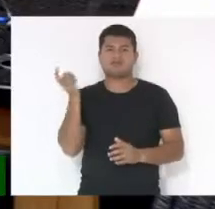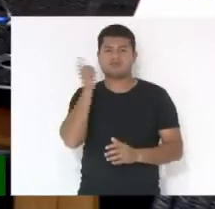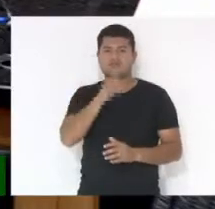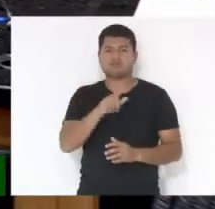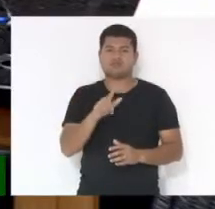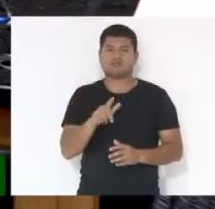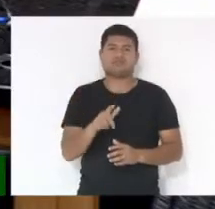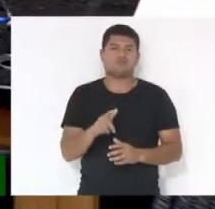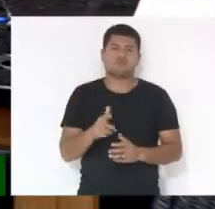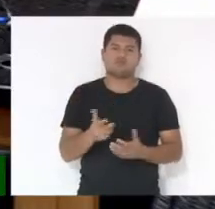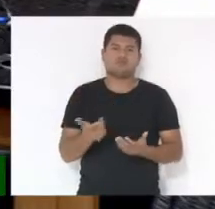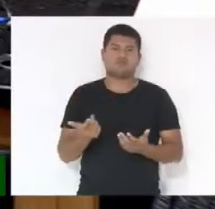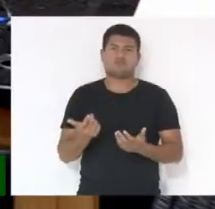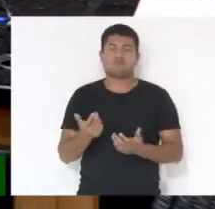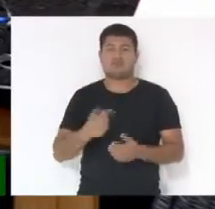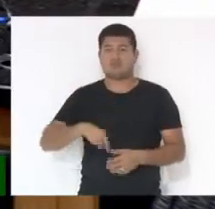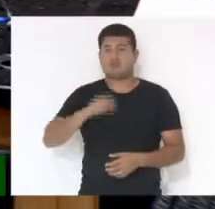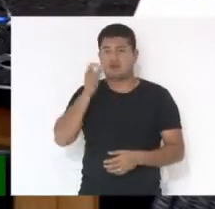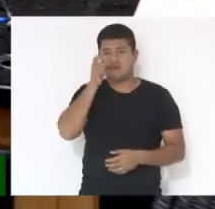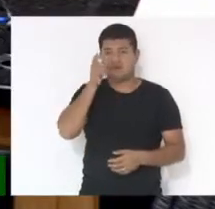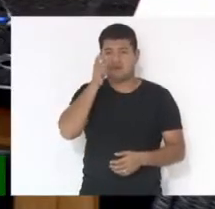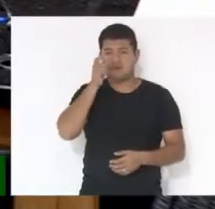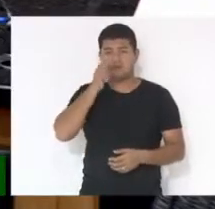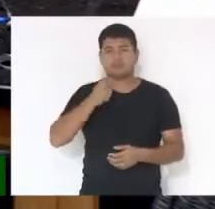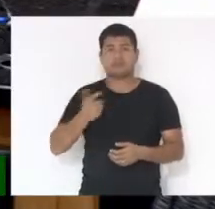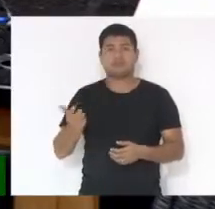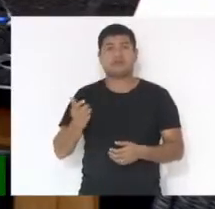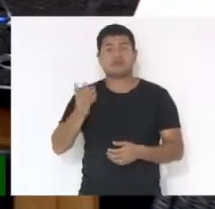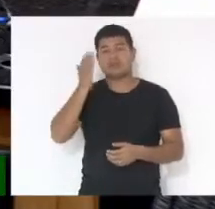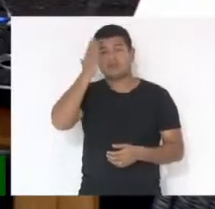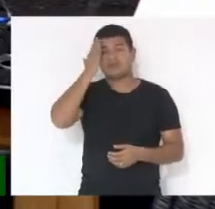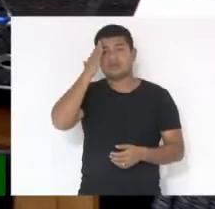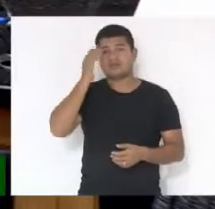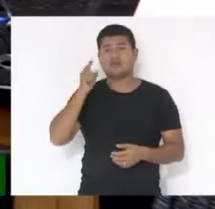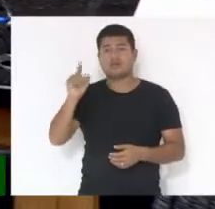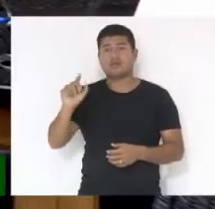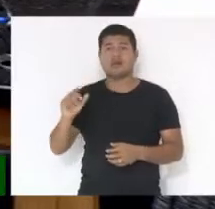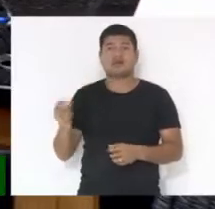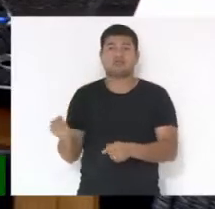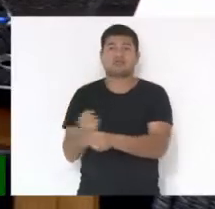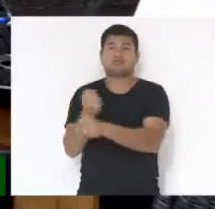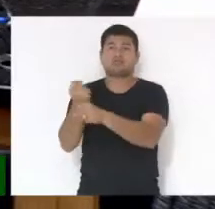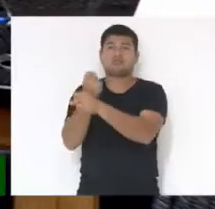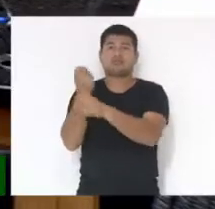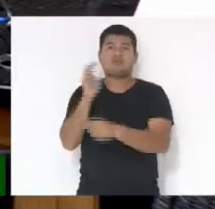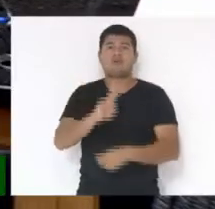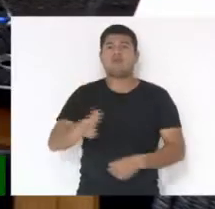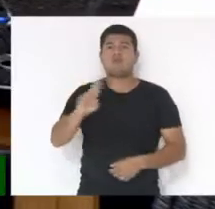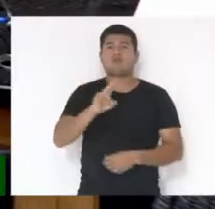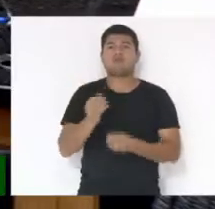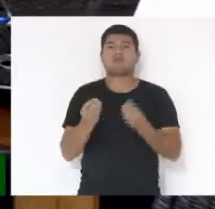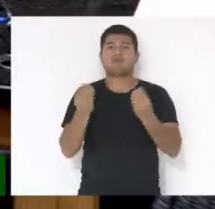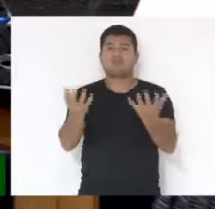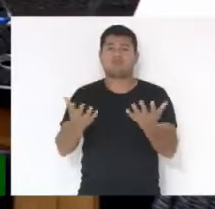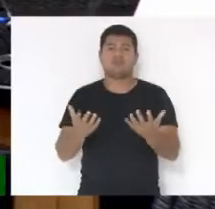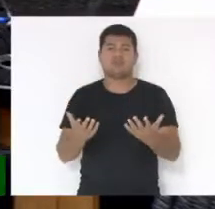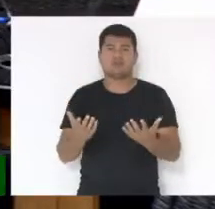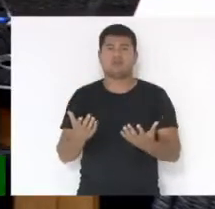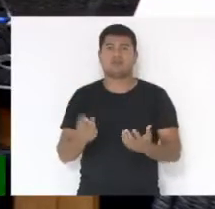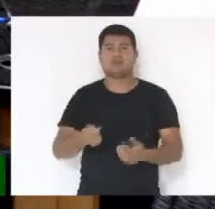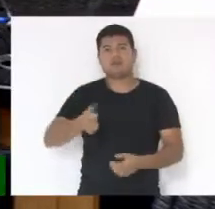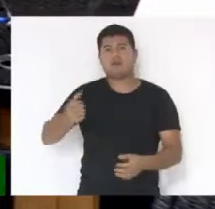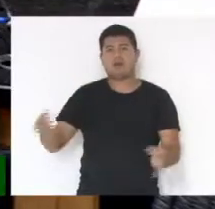gente acompanhou pela imprensa. Então, saber o que vai ser aquela obra, qual vai ser o uso daquela obra que está sendo